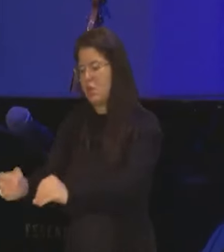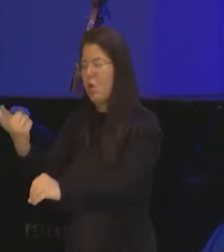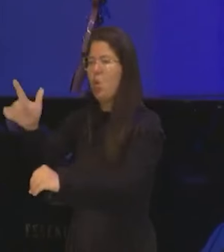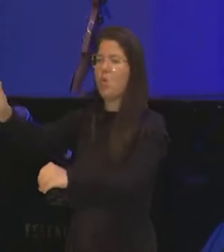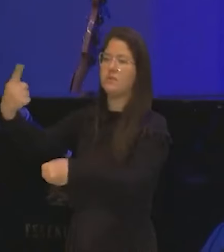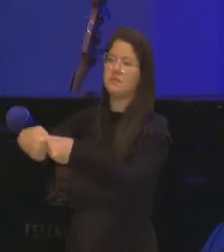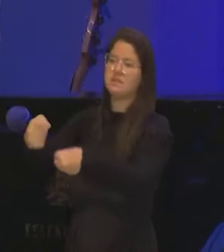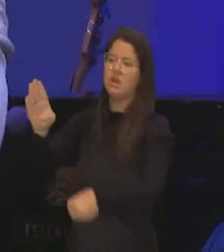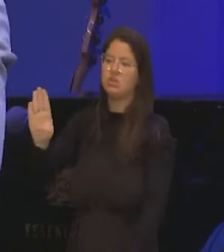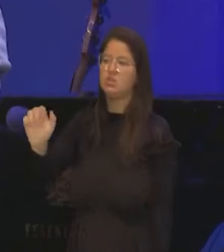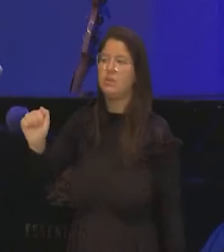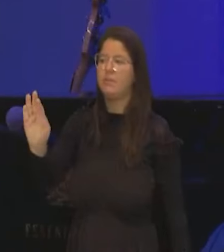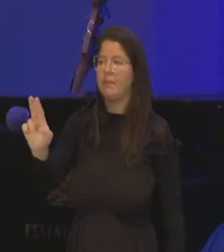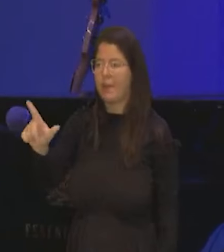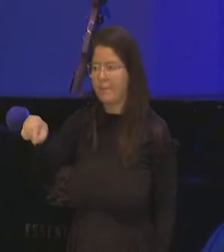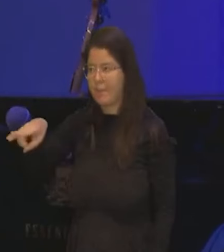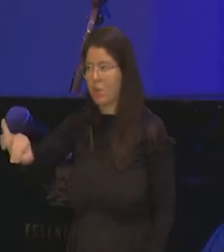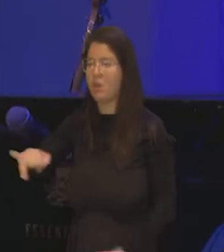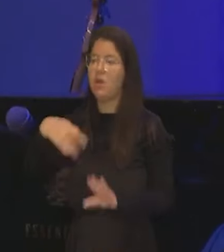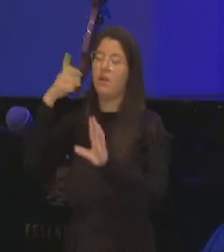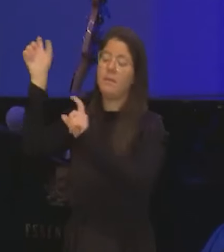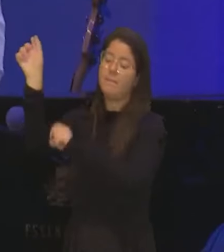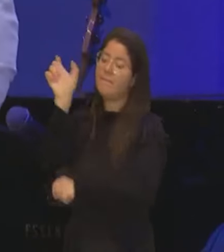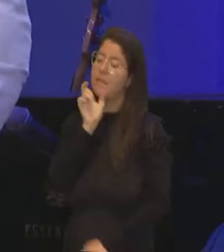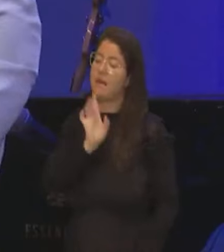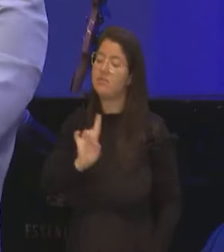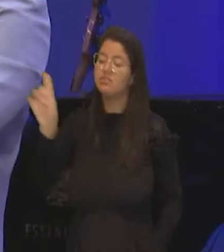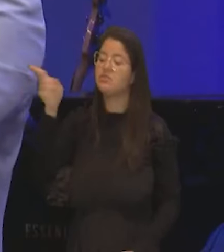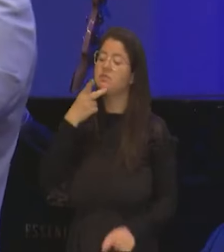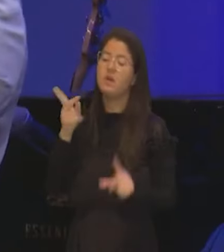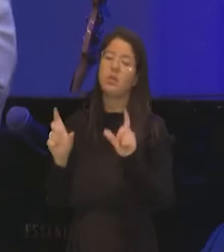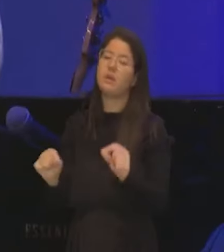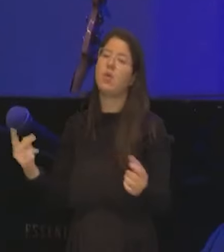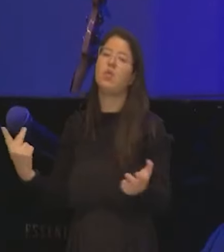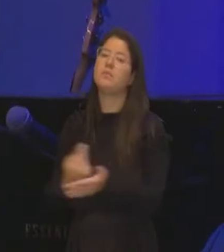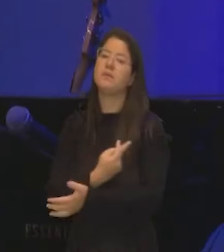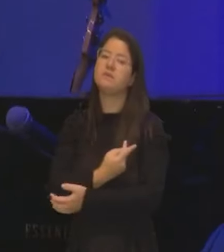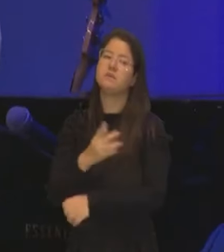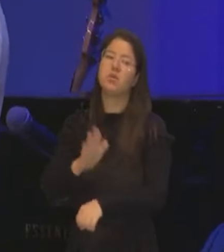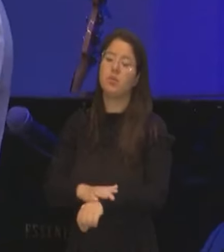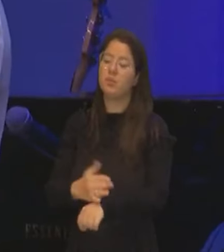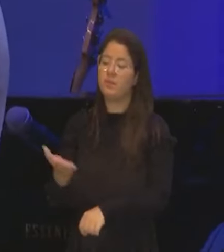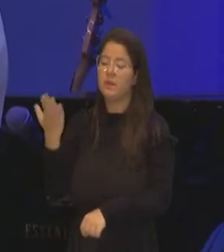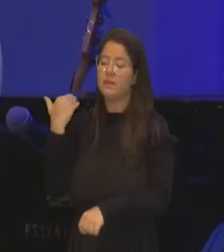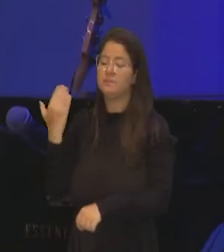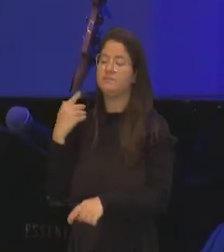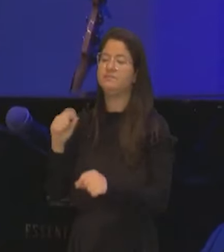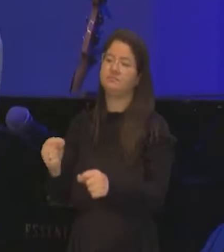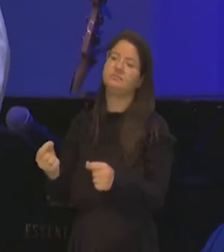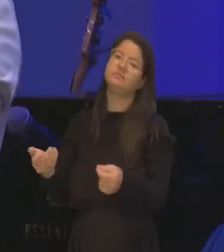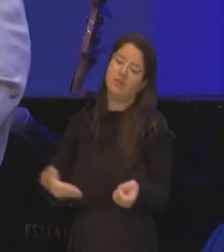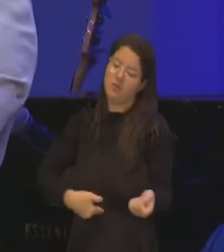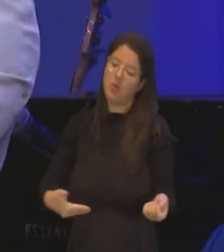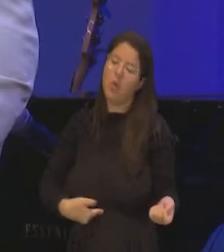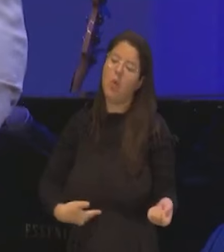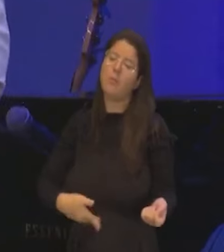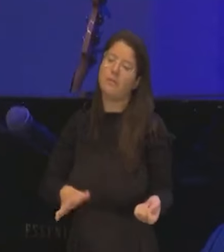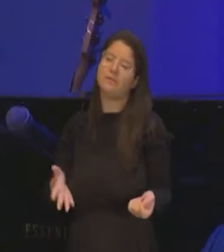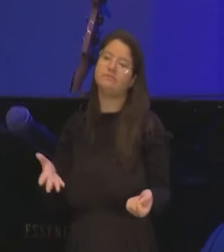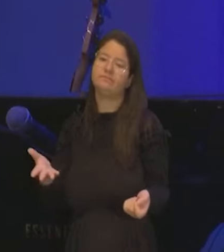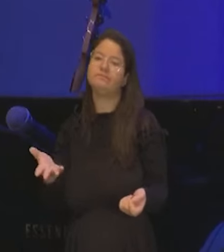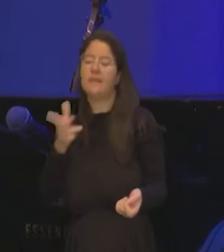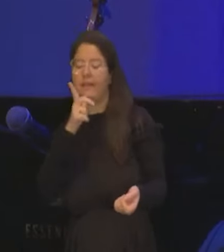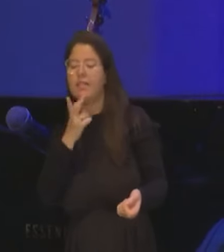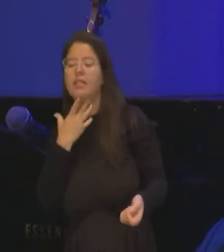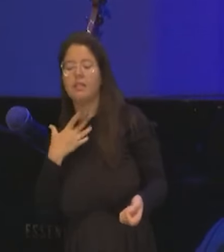Babilônia. A palavra de Deus nos informa que houve naquele tempo escassez e fome, e